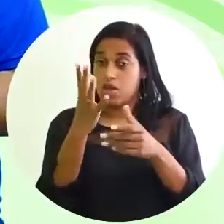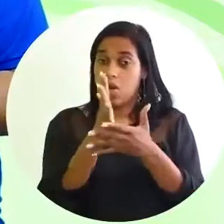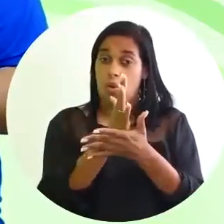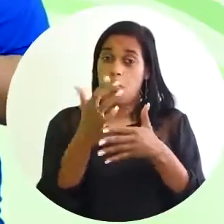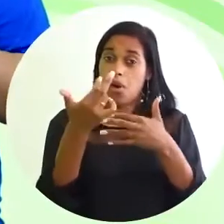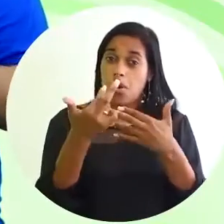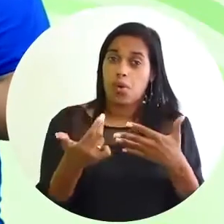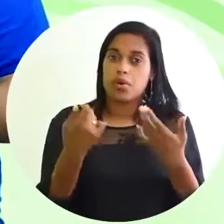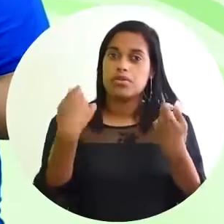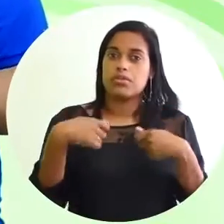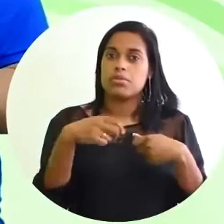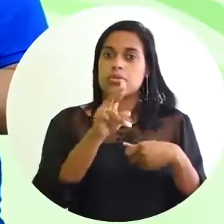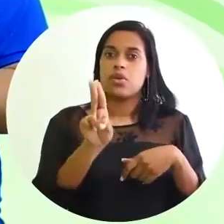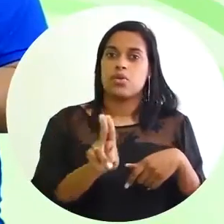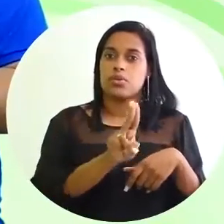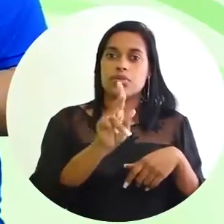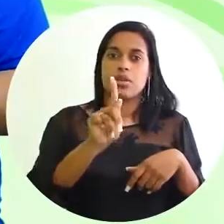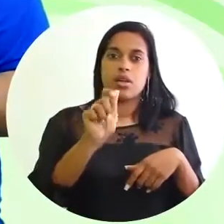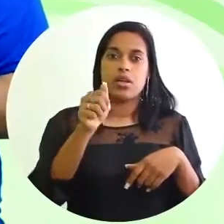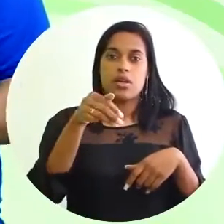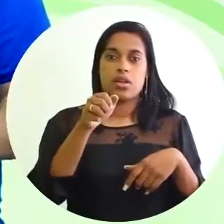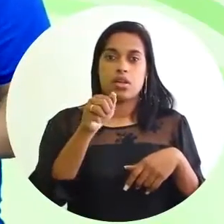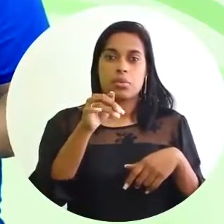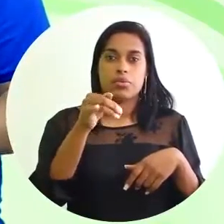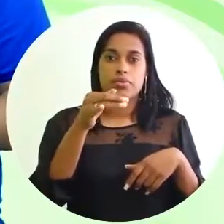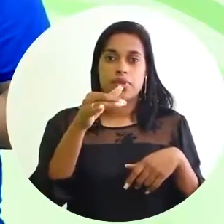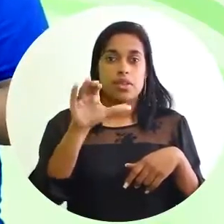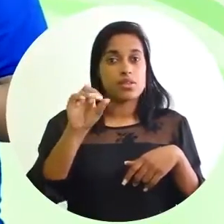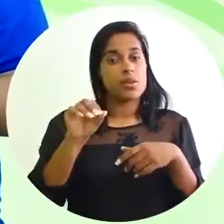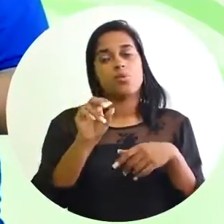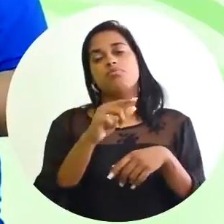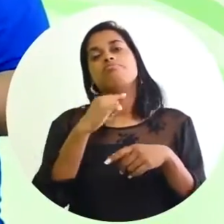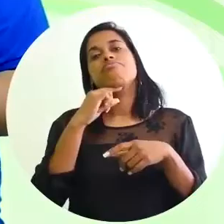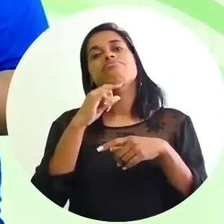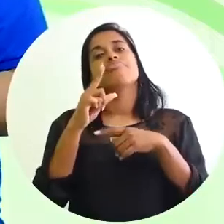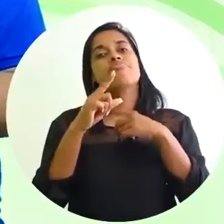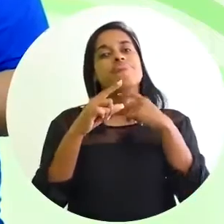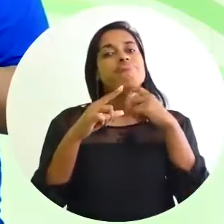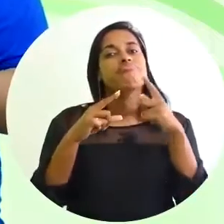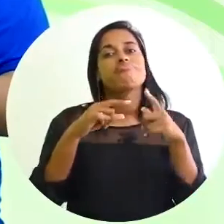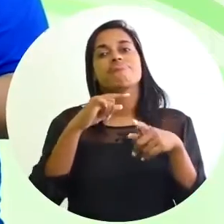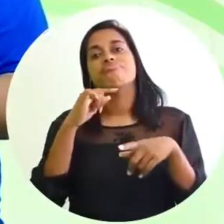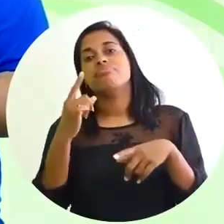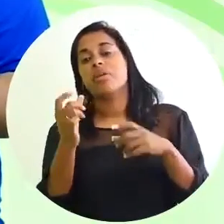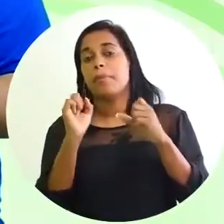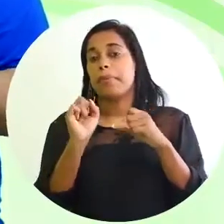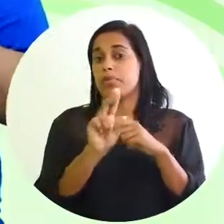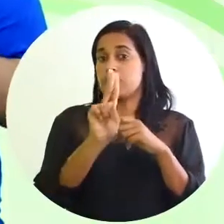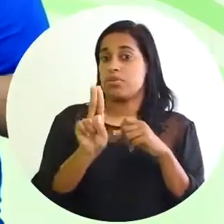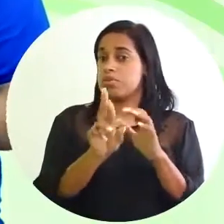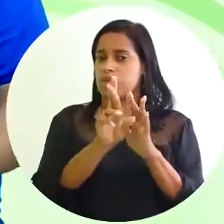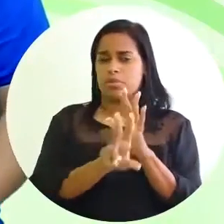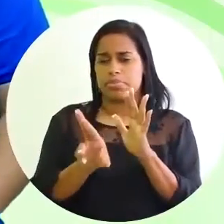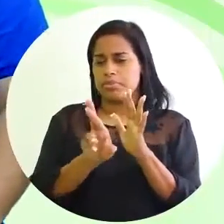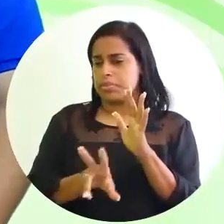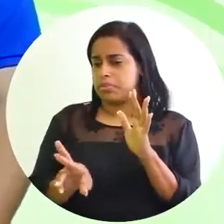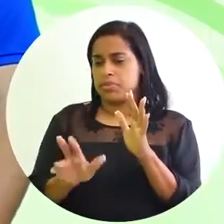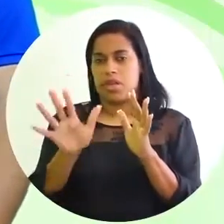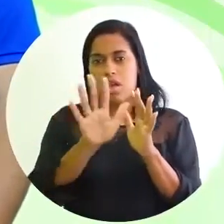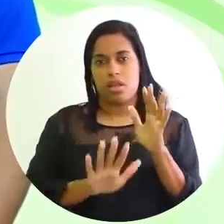que tentaram usar a gamificação e não conseguiram. Então, a gamificação ela pode ser utilizada em várias